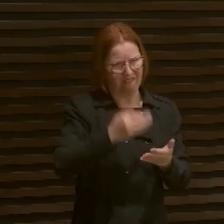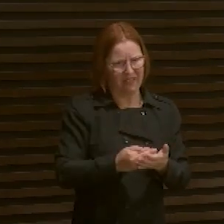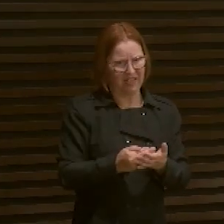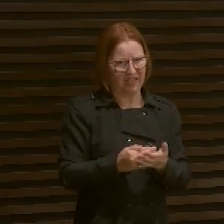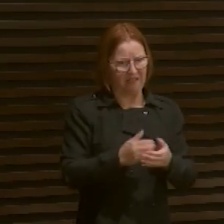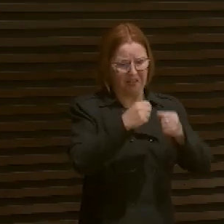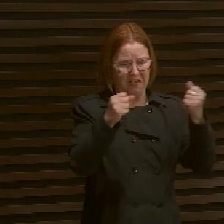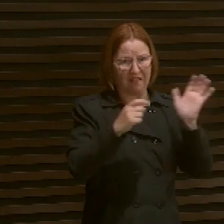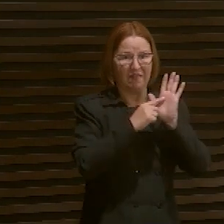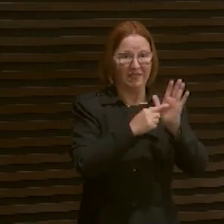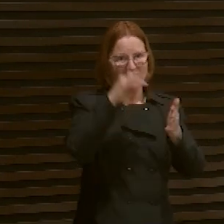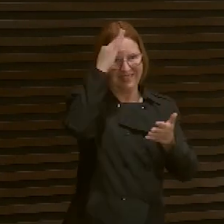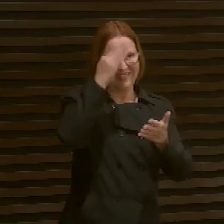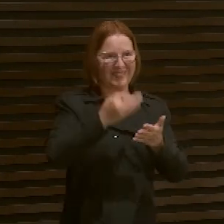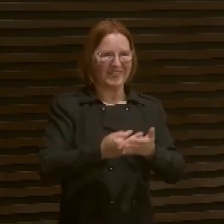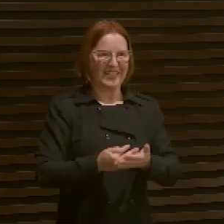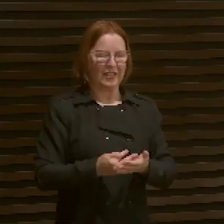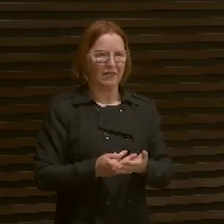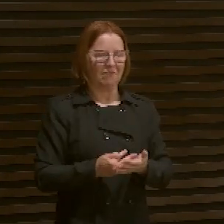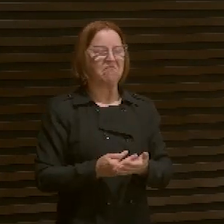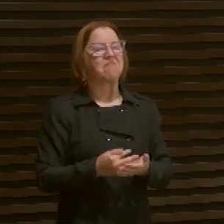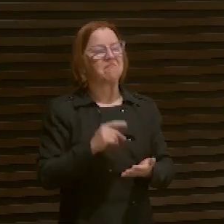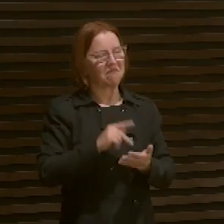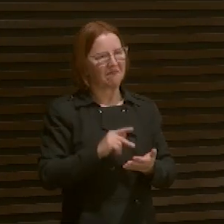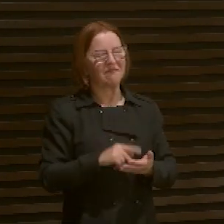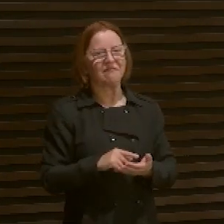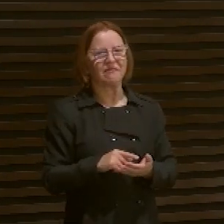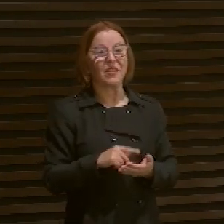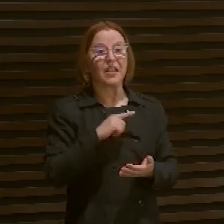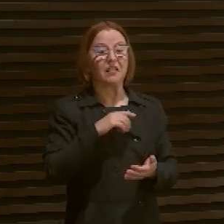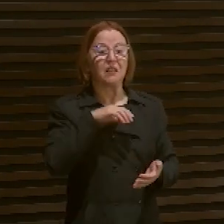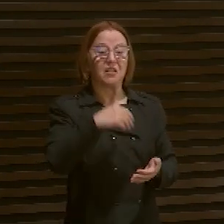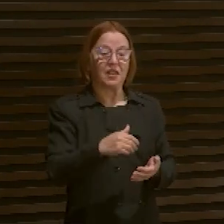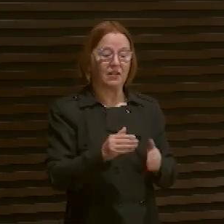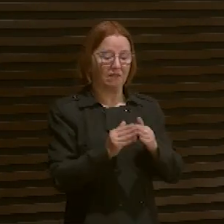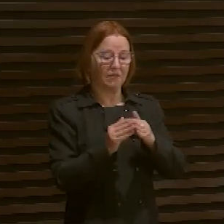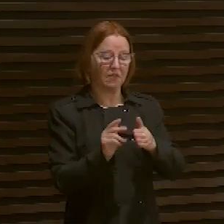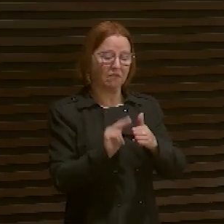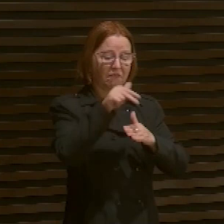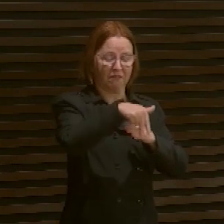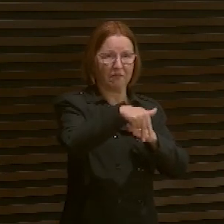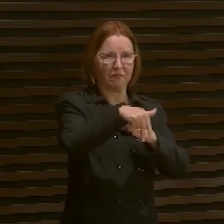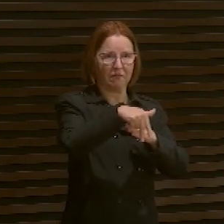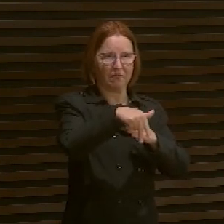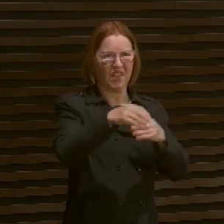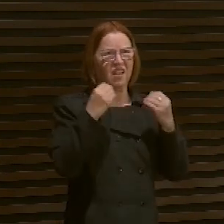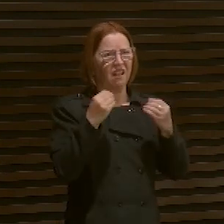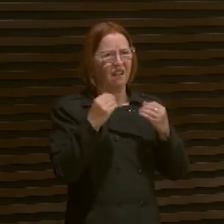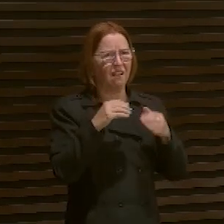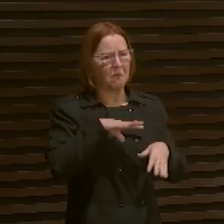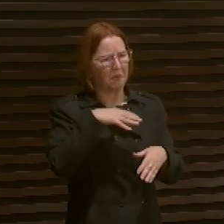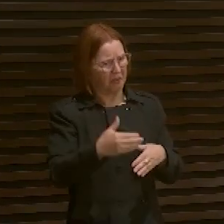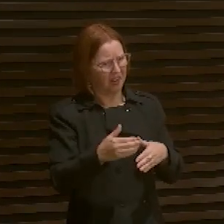de fé. Sem dúvida. Ele teve coragem para descer do barco. Agora eu te pergunto, como ele teve coragem